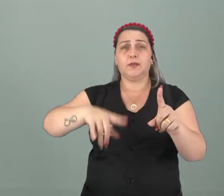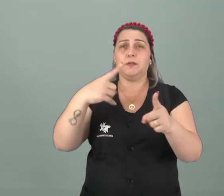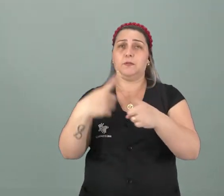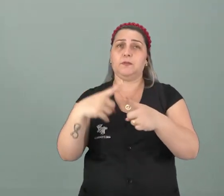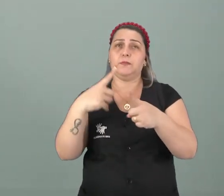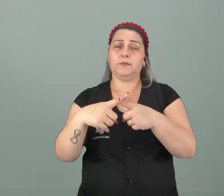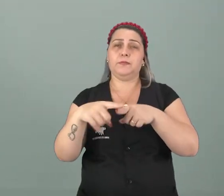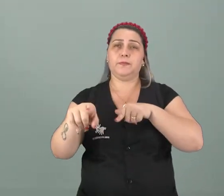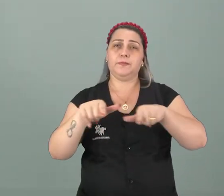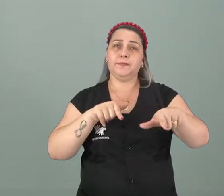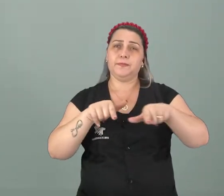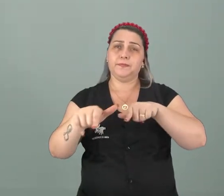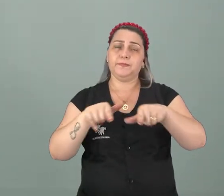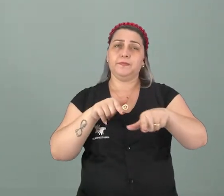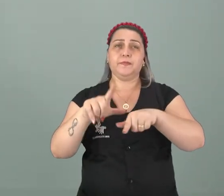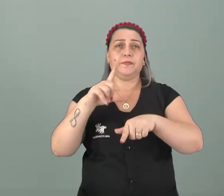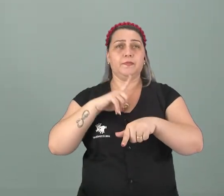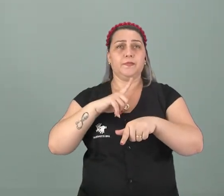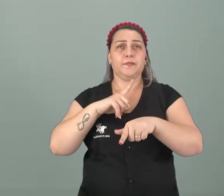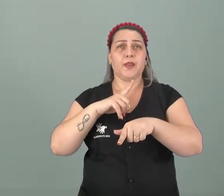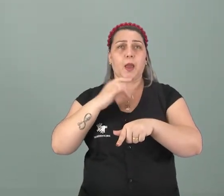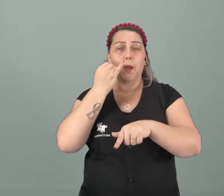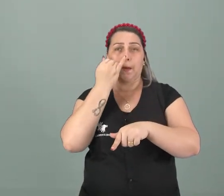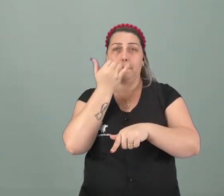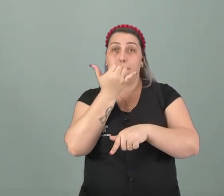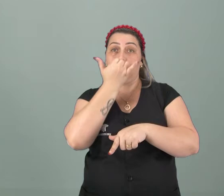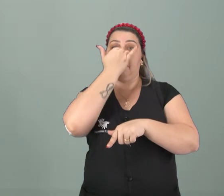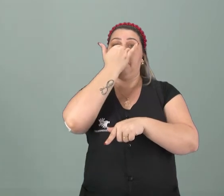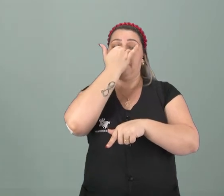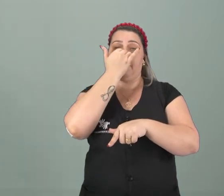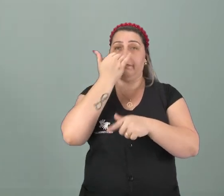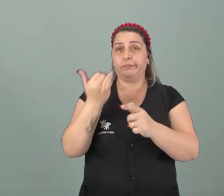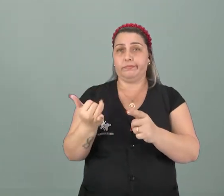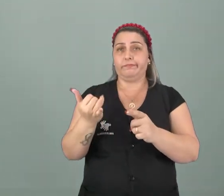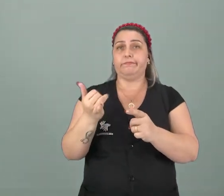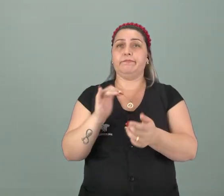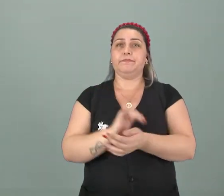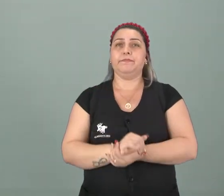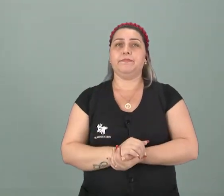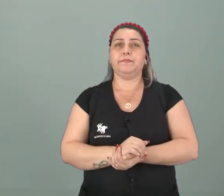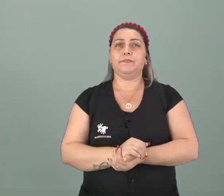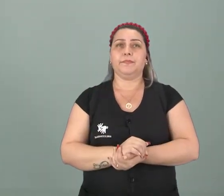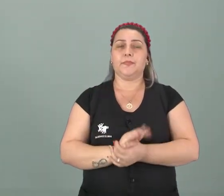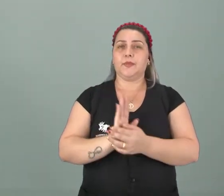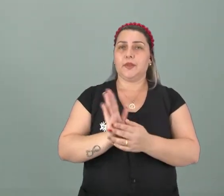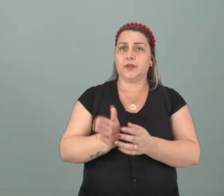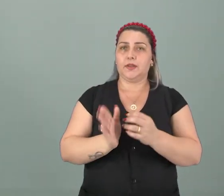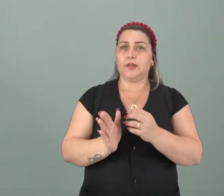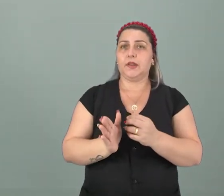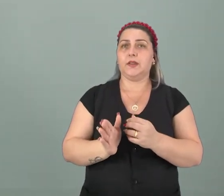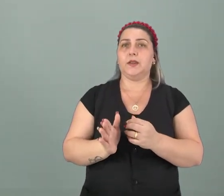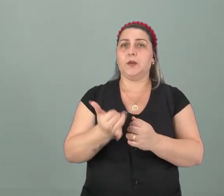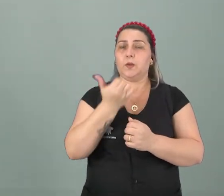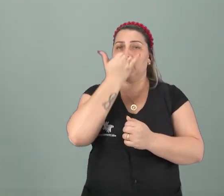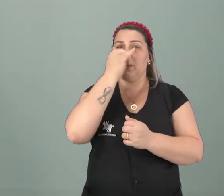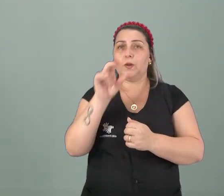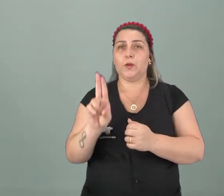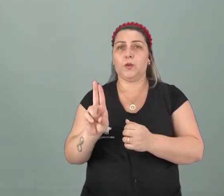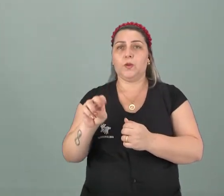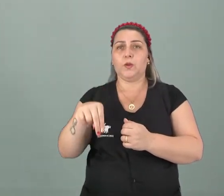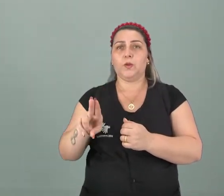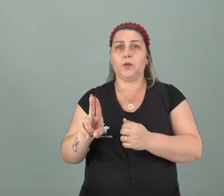no funcionamento de uma usina nuclear existem muitos riscos de acidentes, e como vocês sabem, acidentes nucleares, né, como nós já vimos aí, o acidente